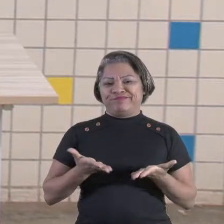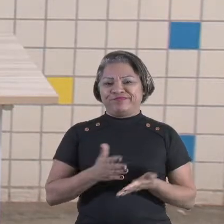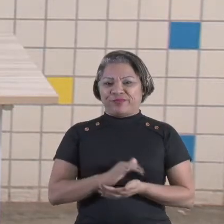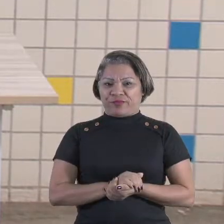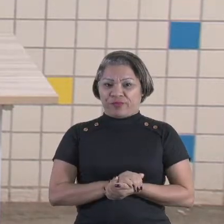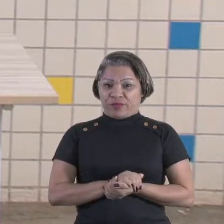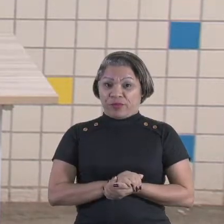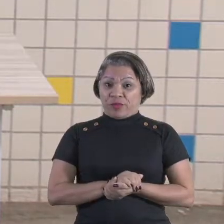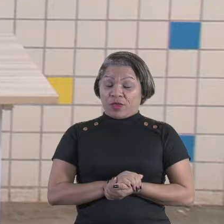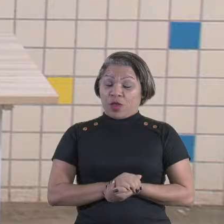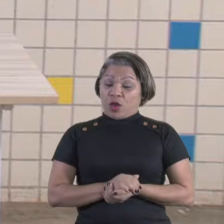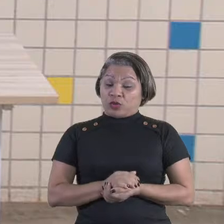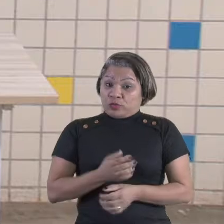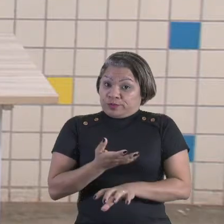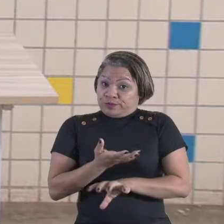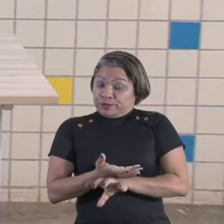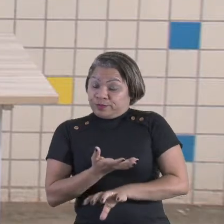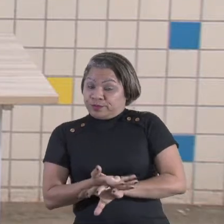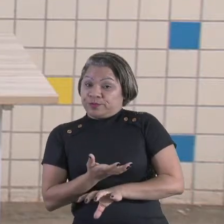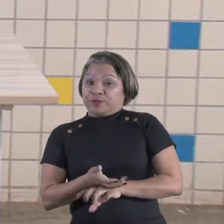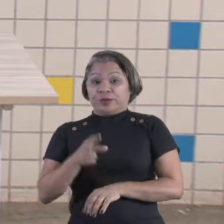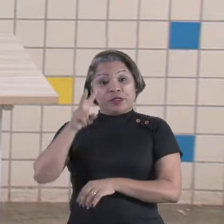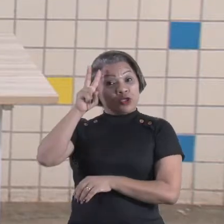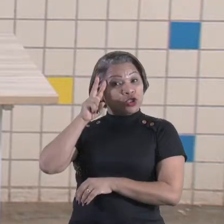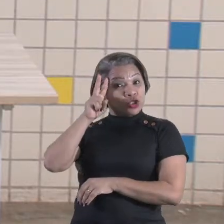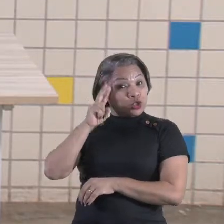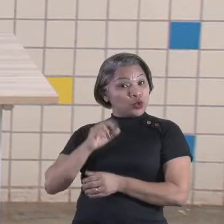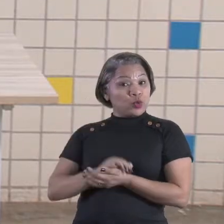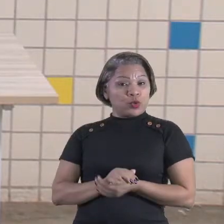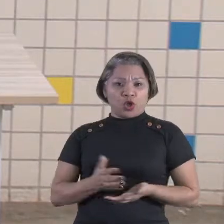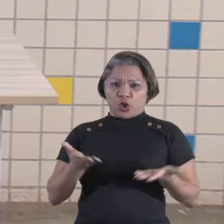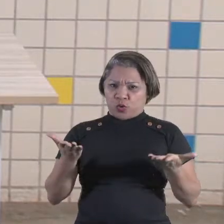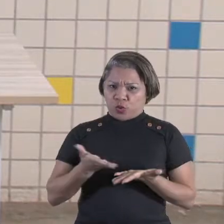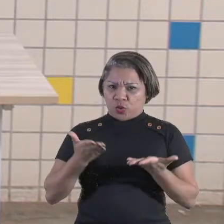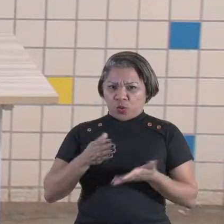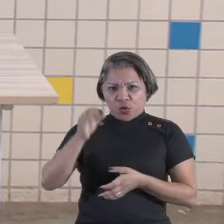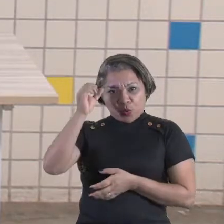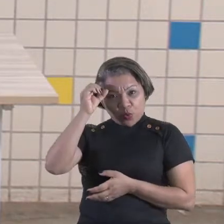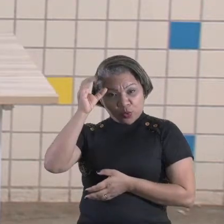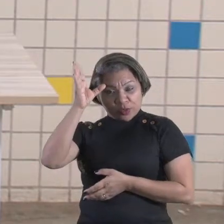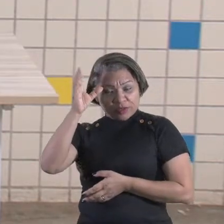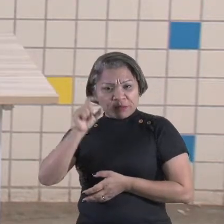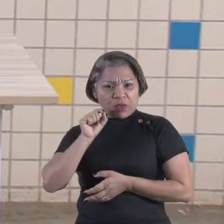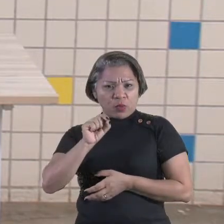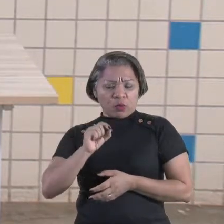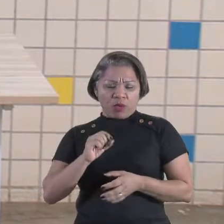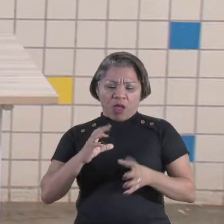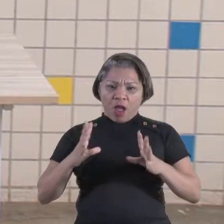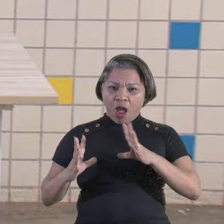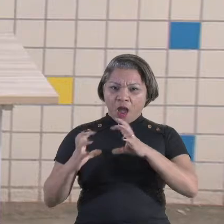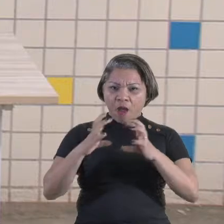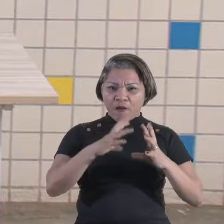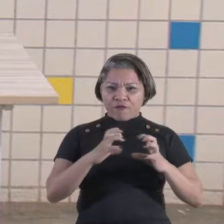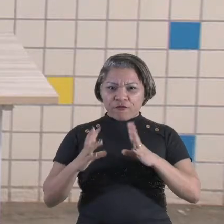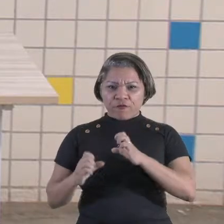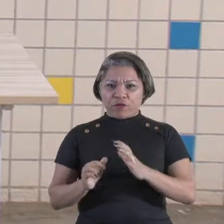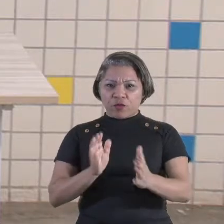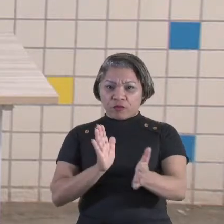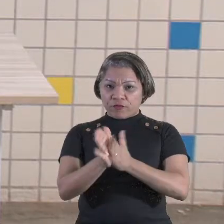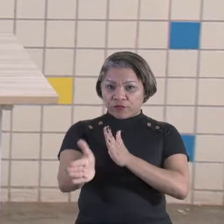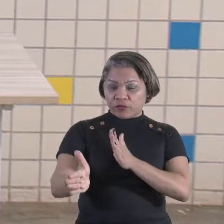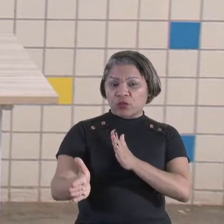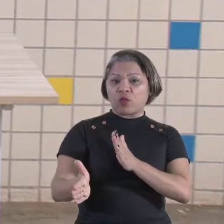é História e o nosso objeto de conhecimento de hoje são as rebeliões, fugas e formação de